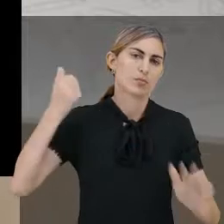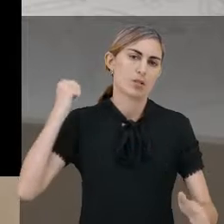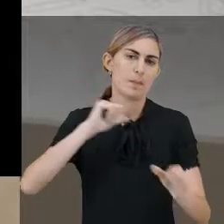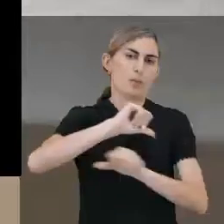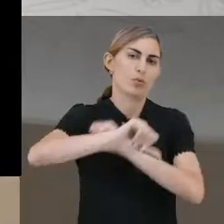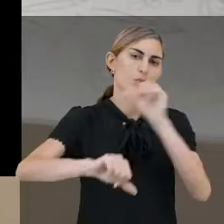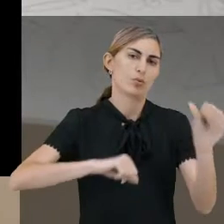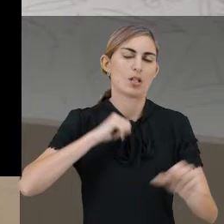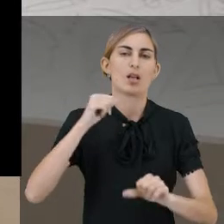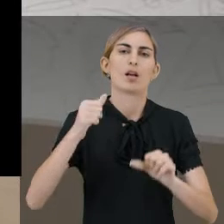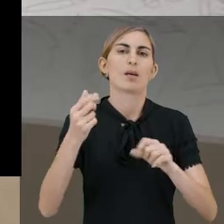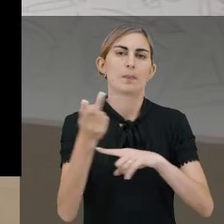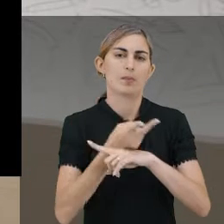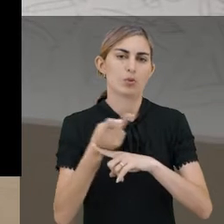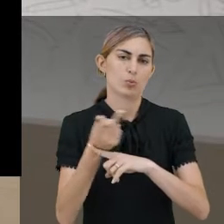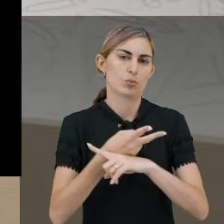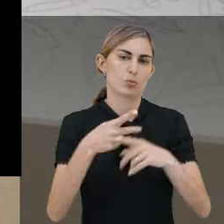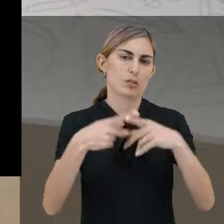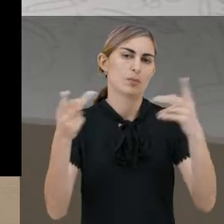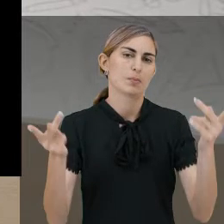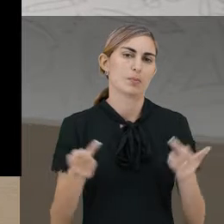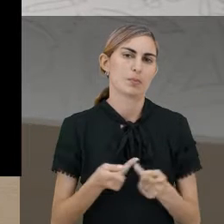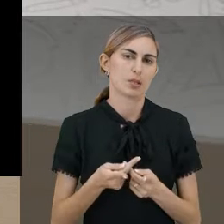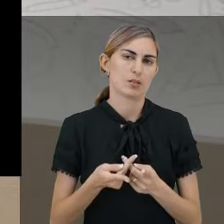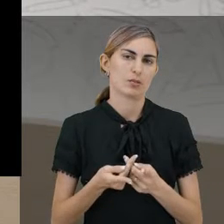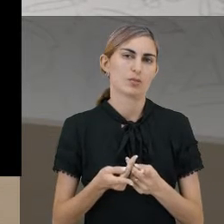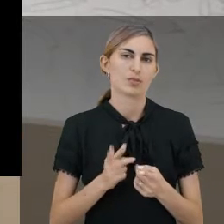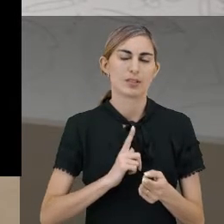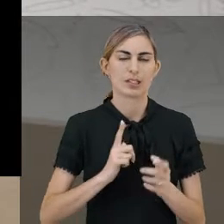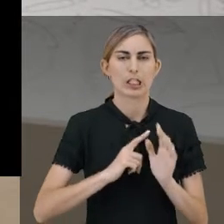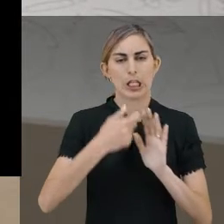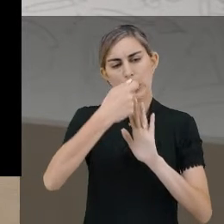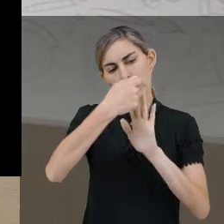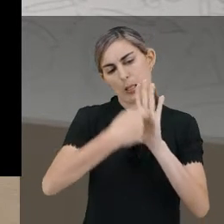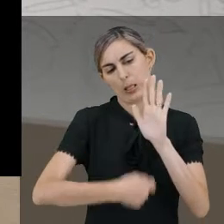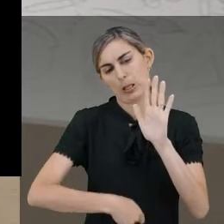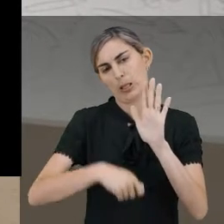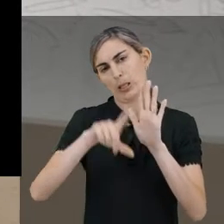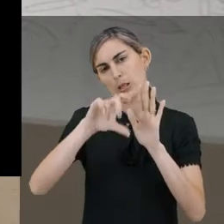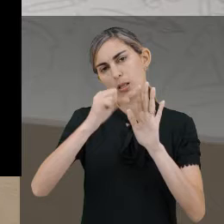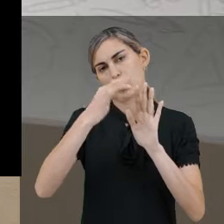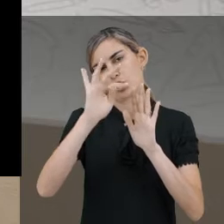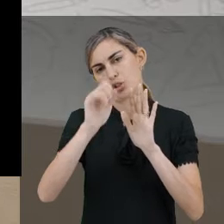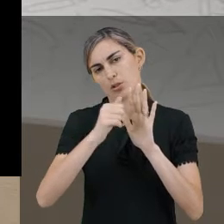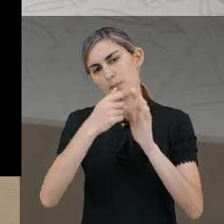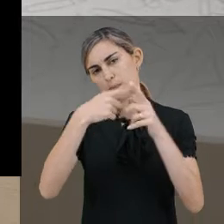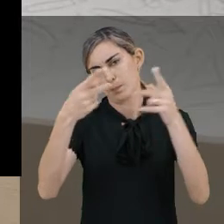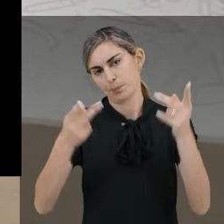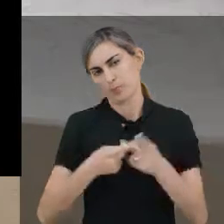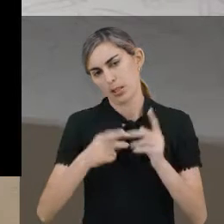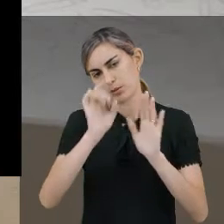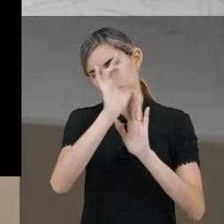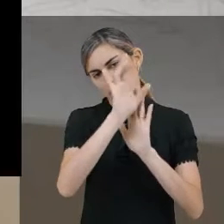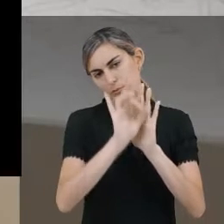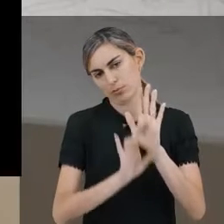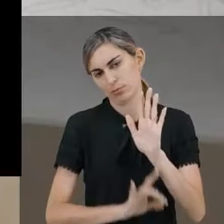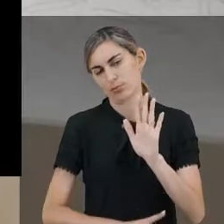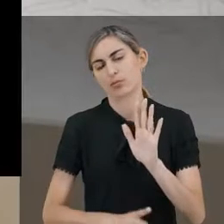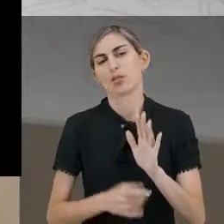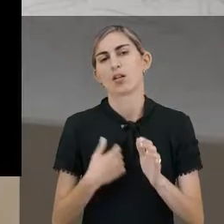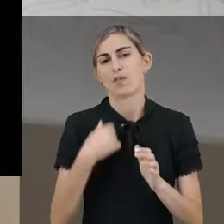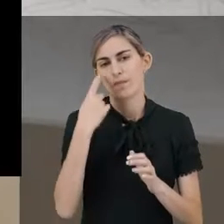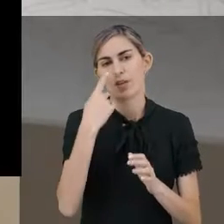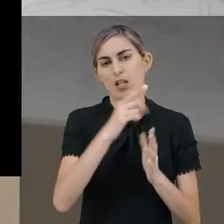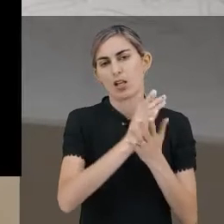prato, alterar o prato, buscar o prato e obter uma lista dos pratos. Observe que alguns métodos